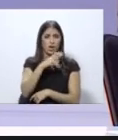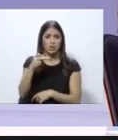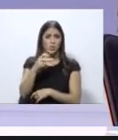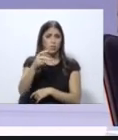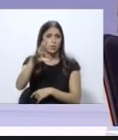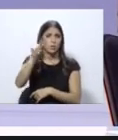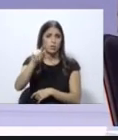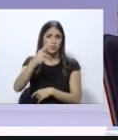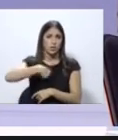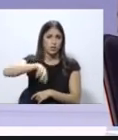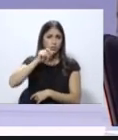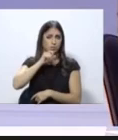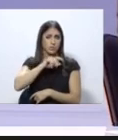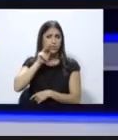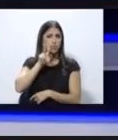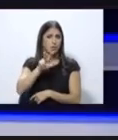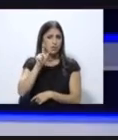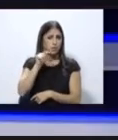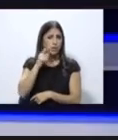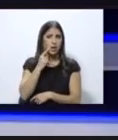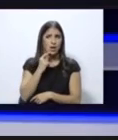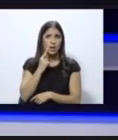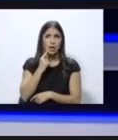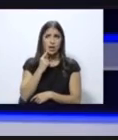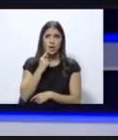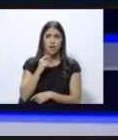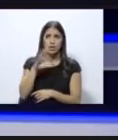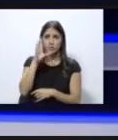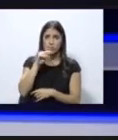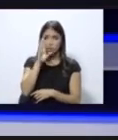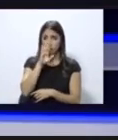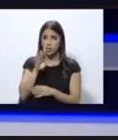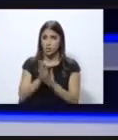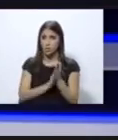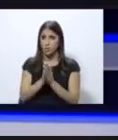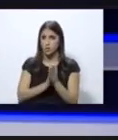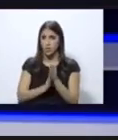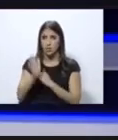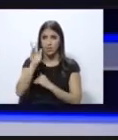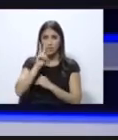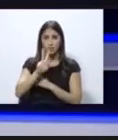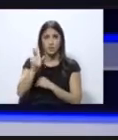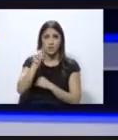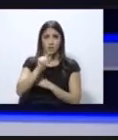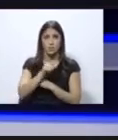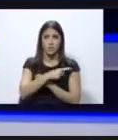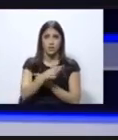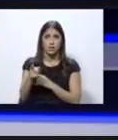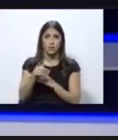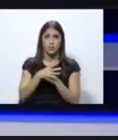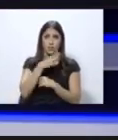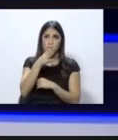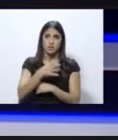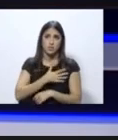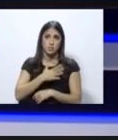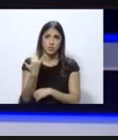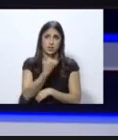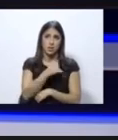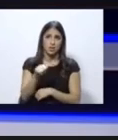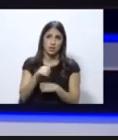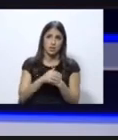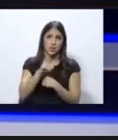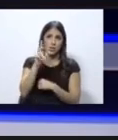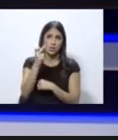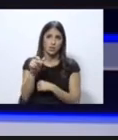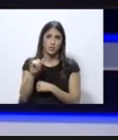também podemos ver. Não sei se teremos a oportunidade de ver também isso. Dizem-me que não, da Regi.